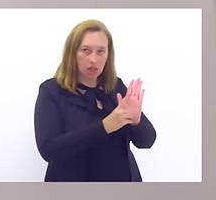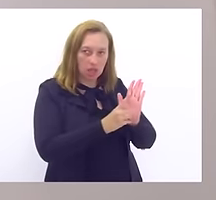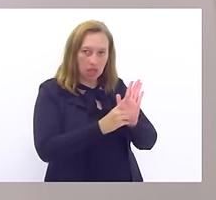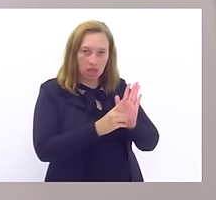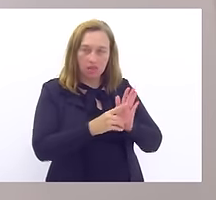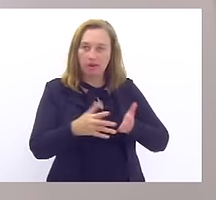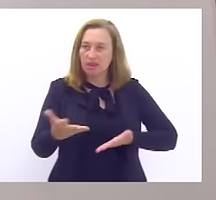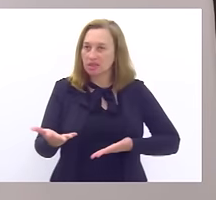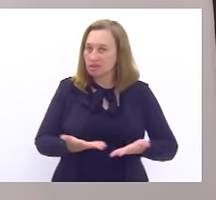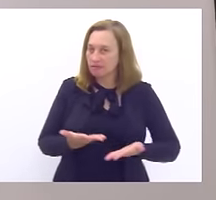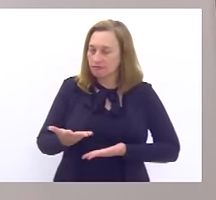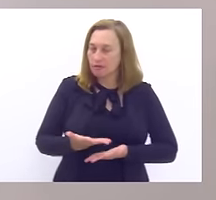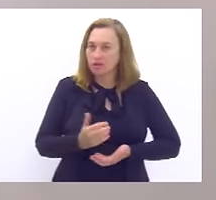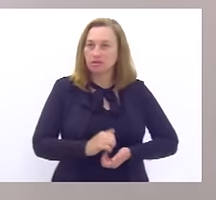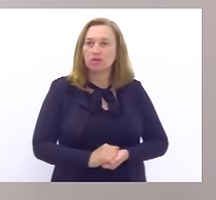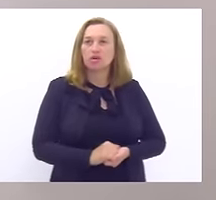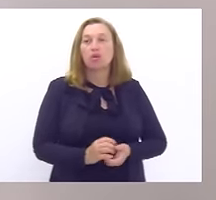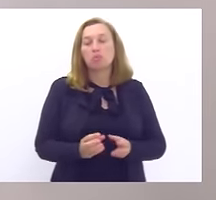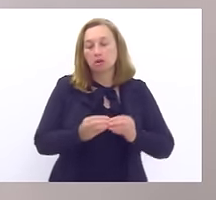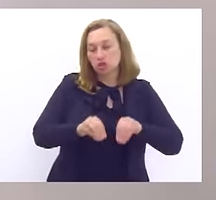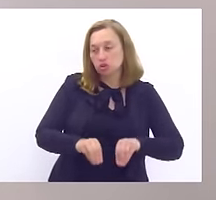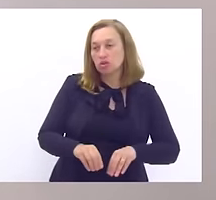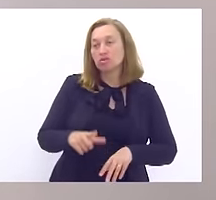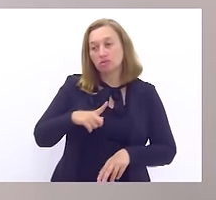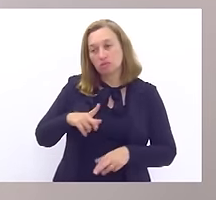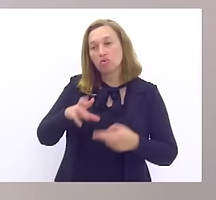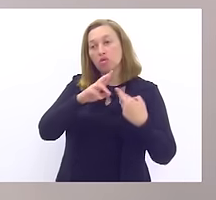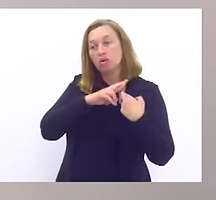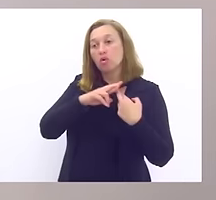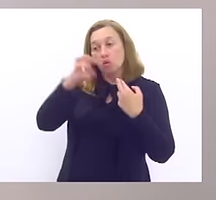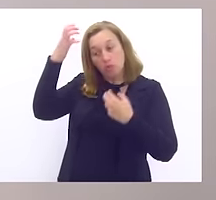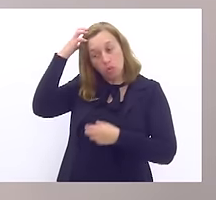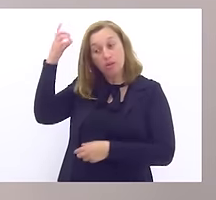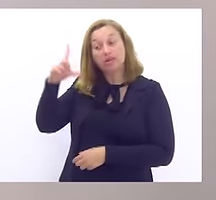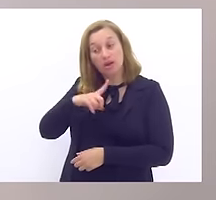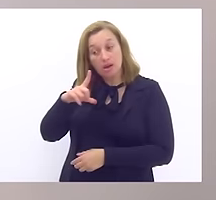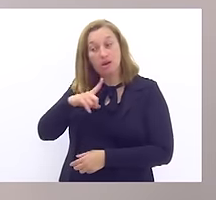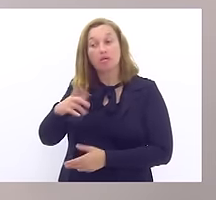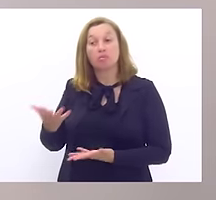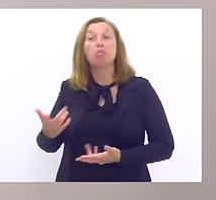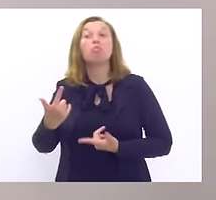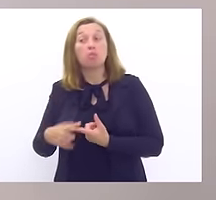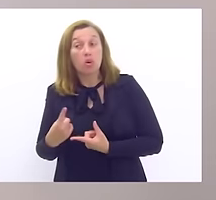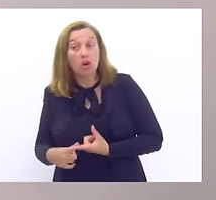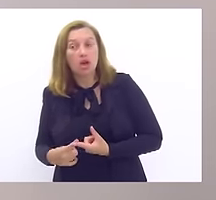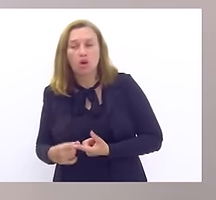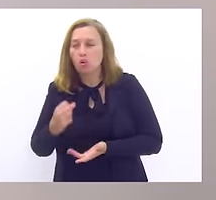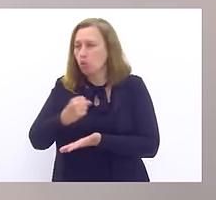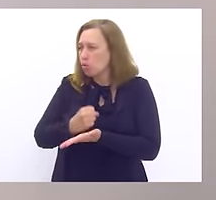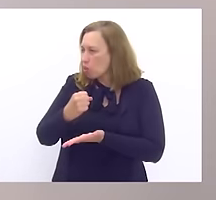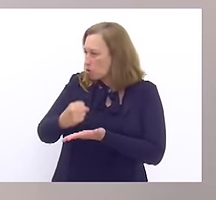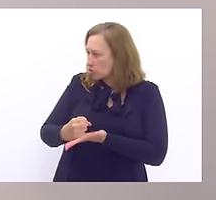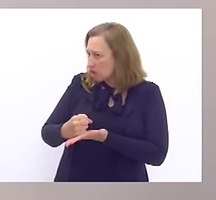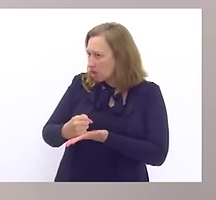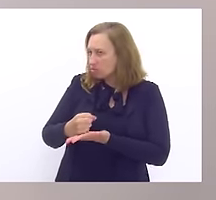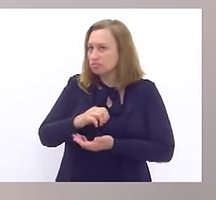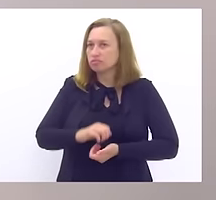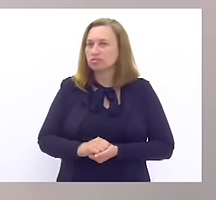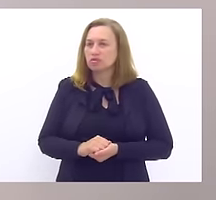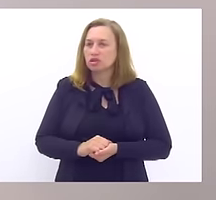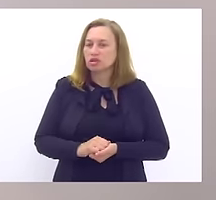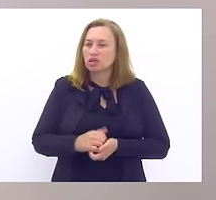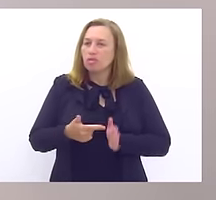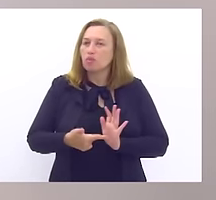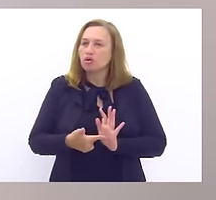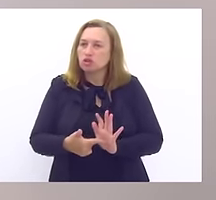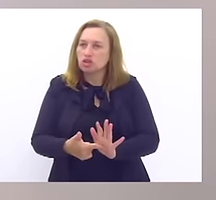prejuízo e os senhores terão responsabilizados por isso e vou lhe dizer porque porque um contrato que está dimensionado para um